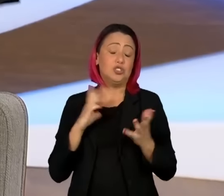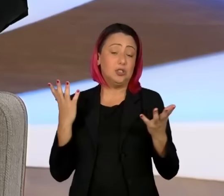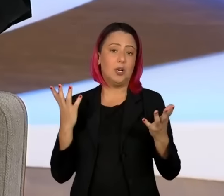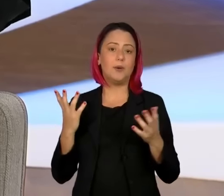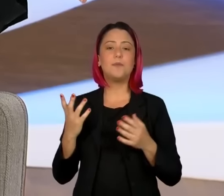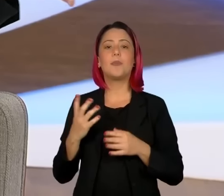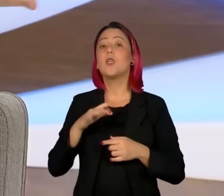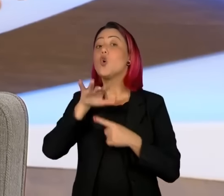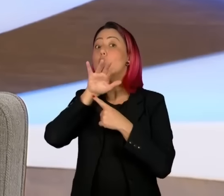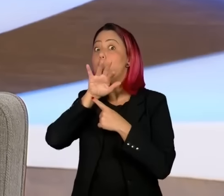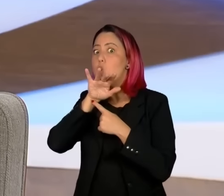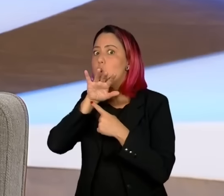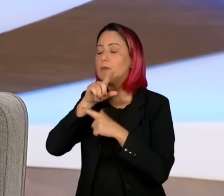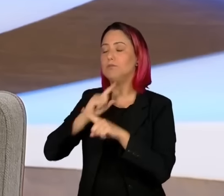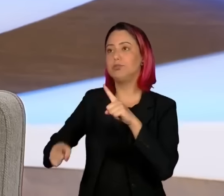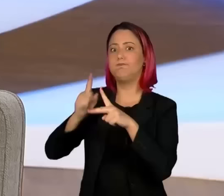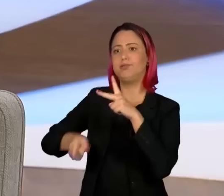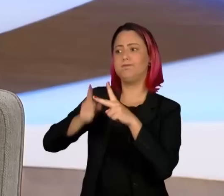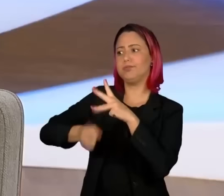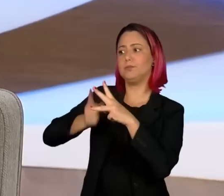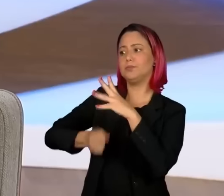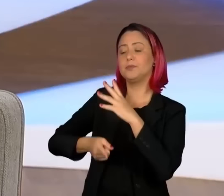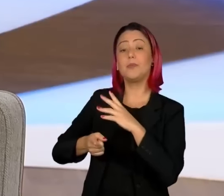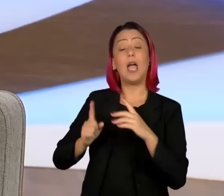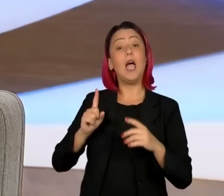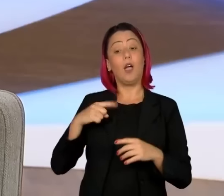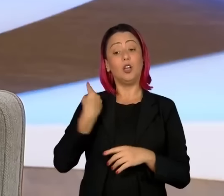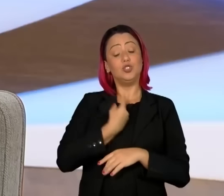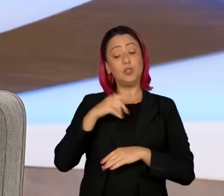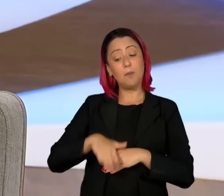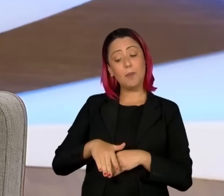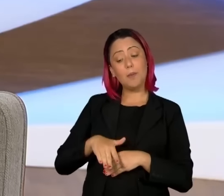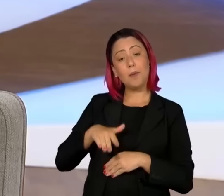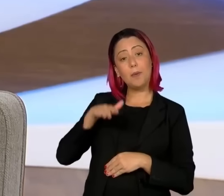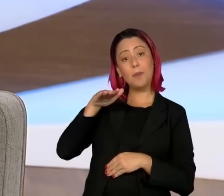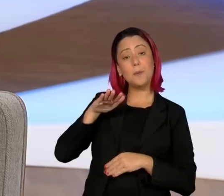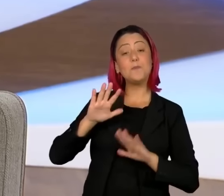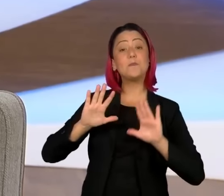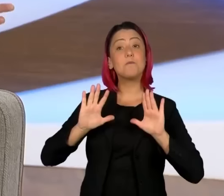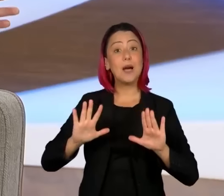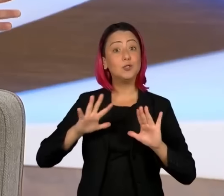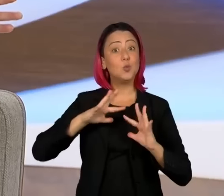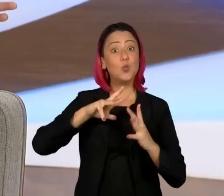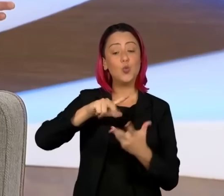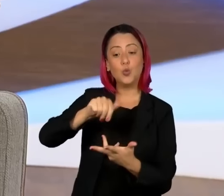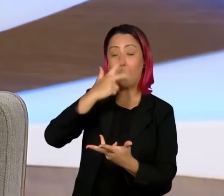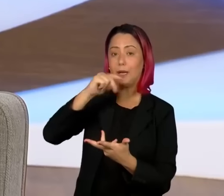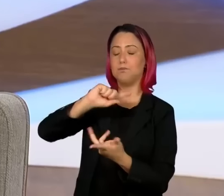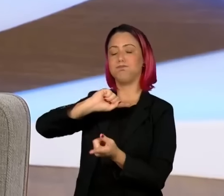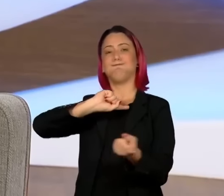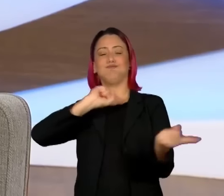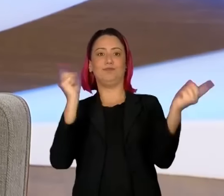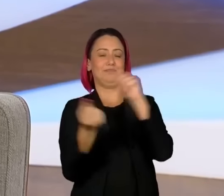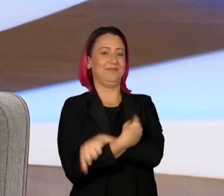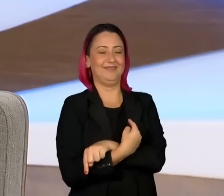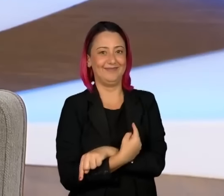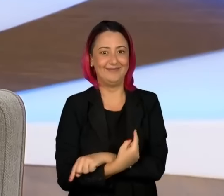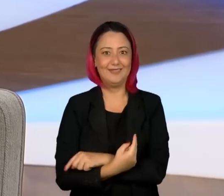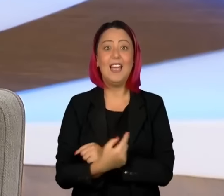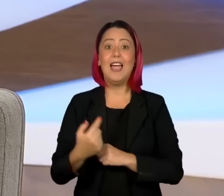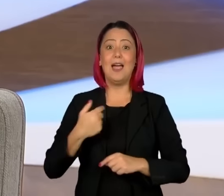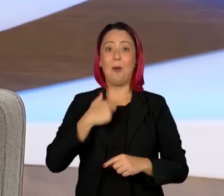ruim era proibir e nós crescemos com isso só que aí o mundo mudou muito desde a última vez que eu